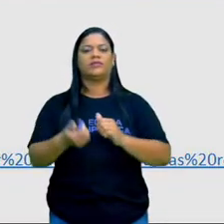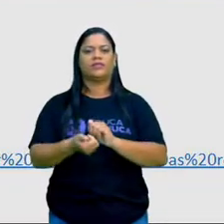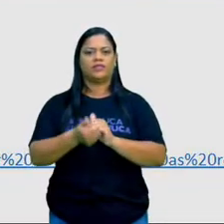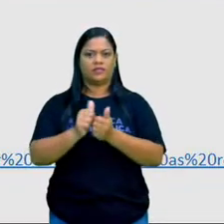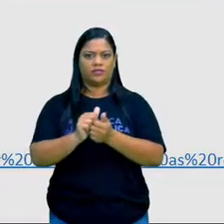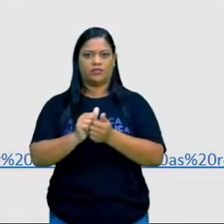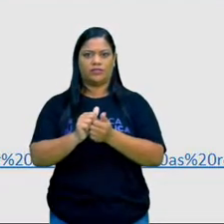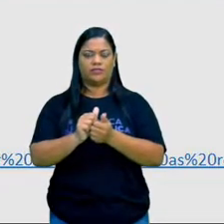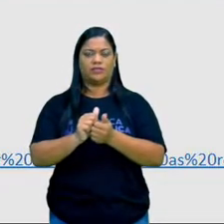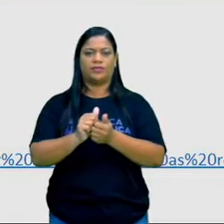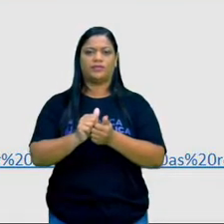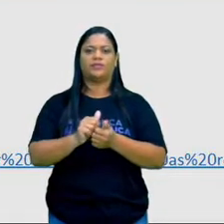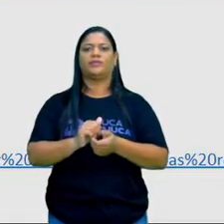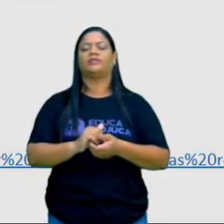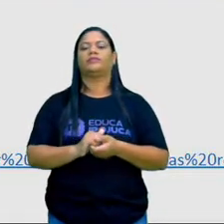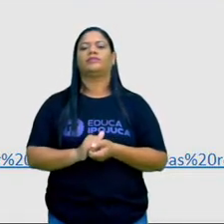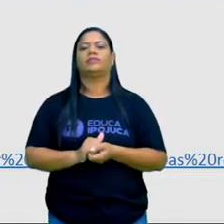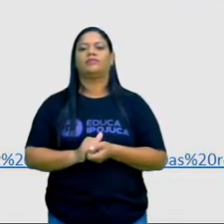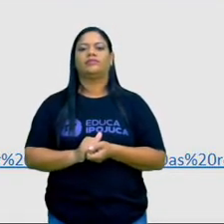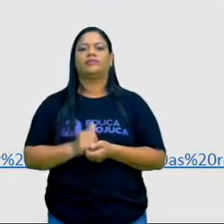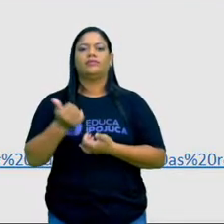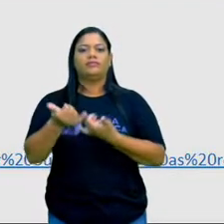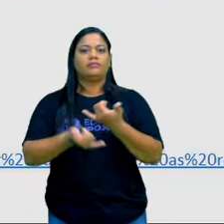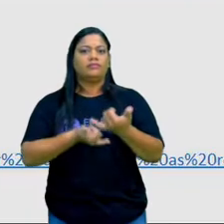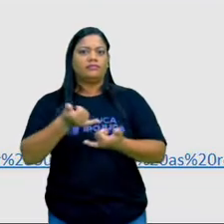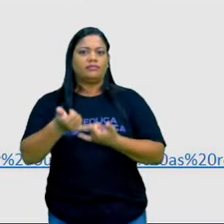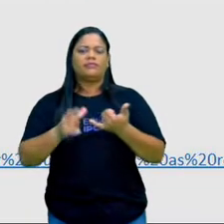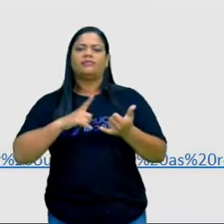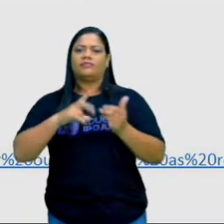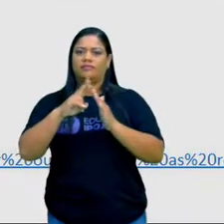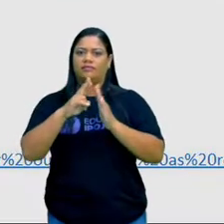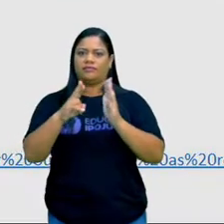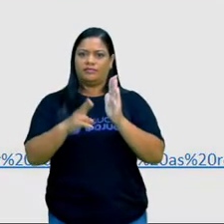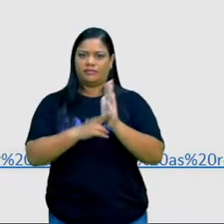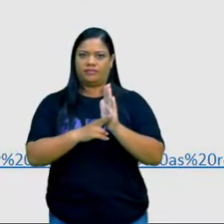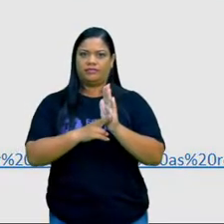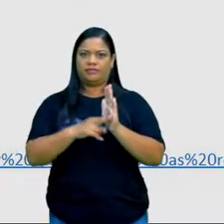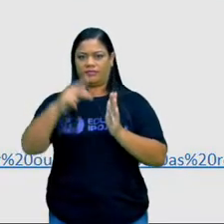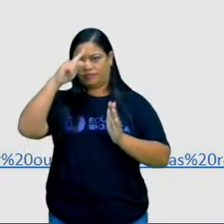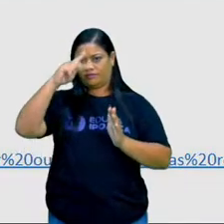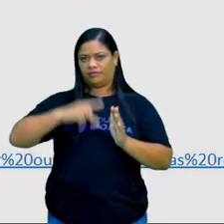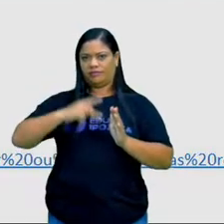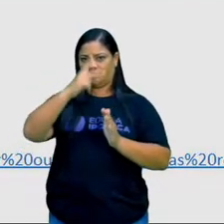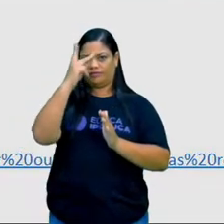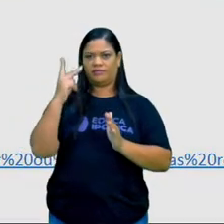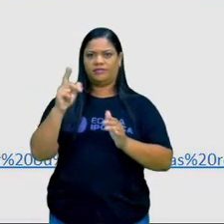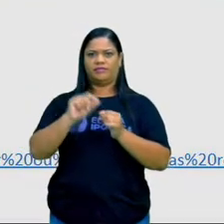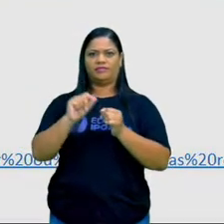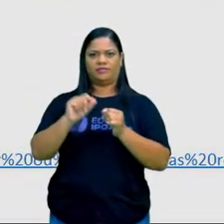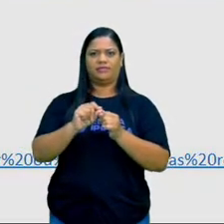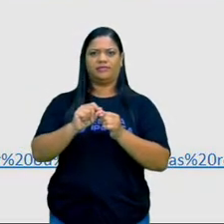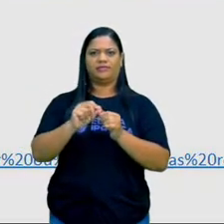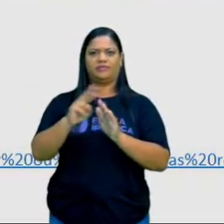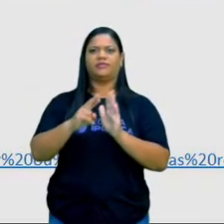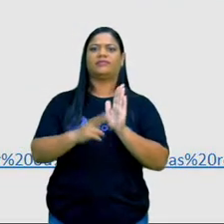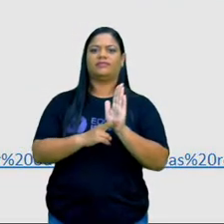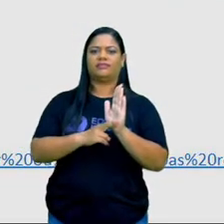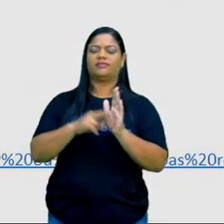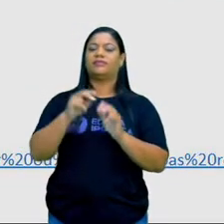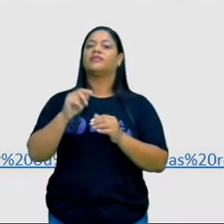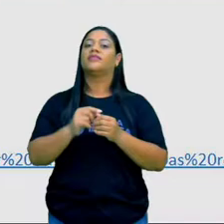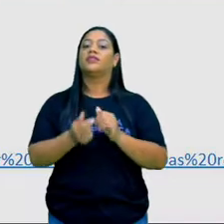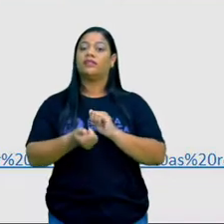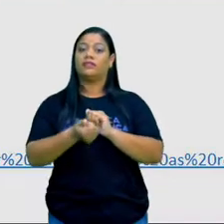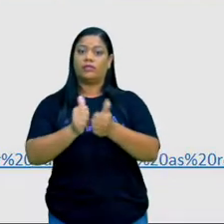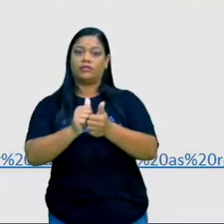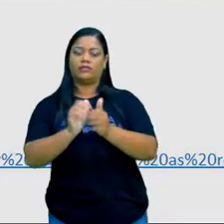com o pique bandeira, por exemplo, existem regras, os próprios jogadores podem adaptá-los. Aqui não,